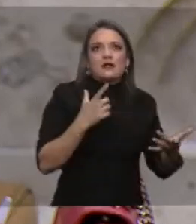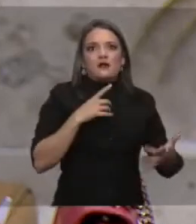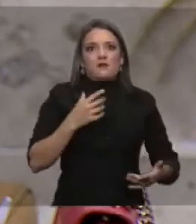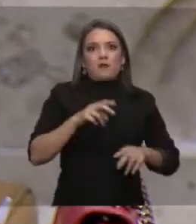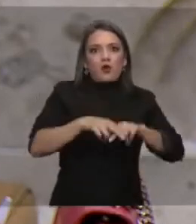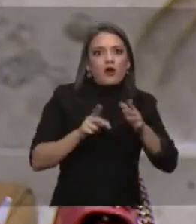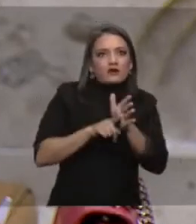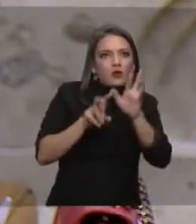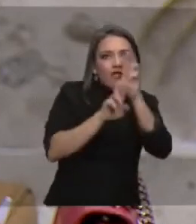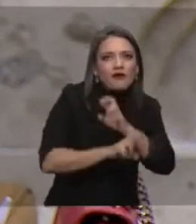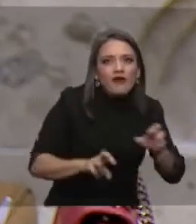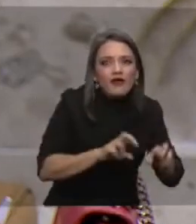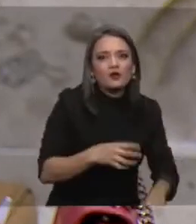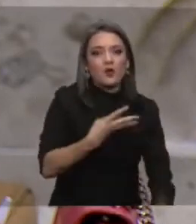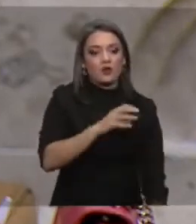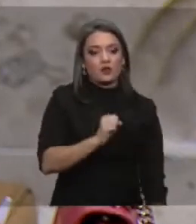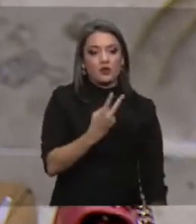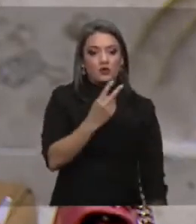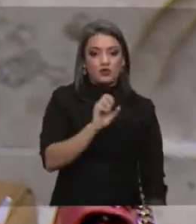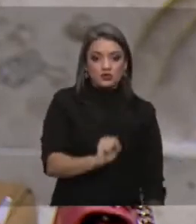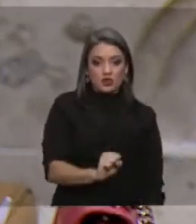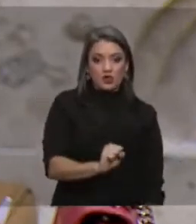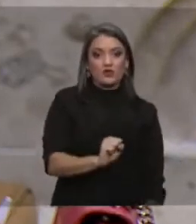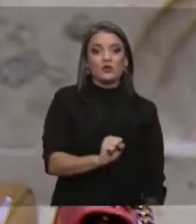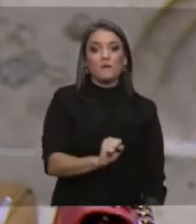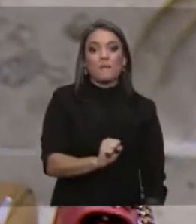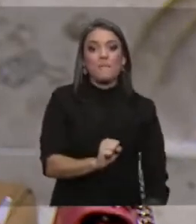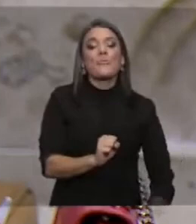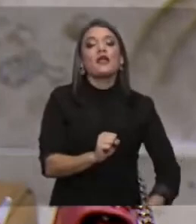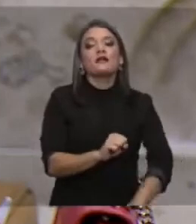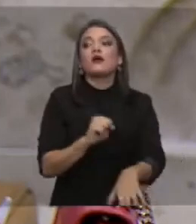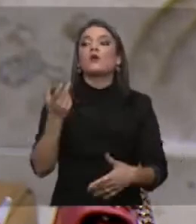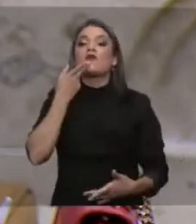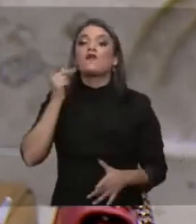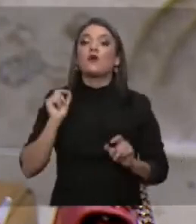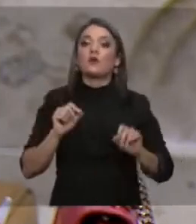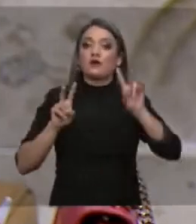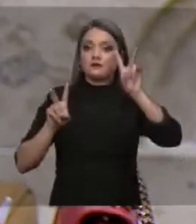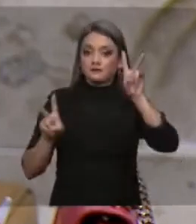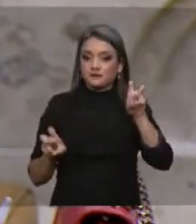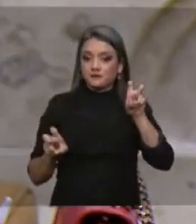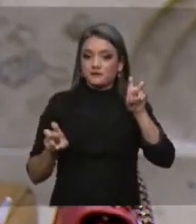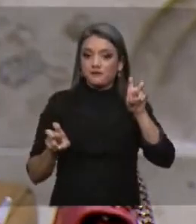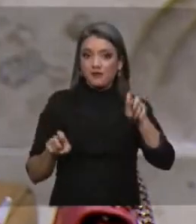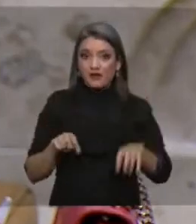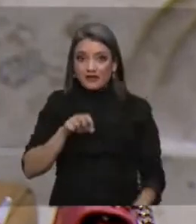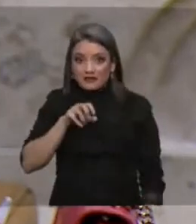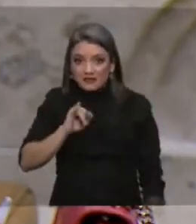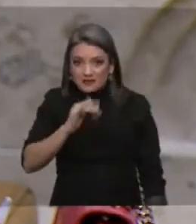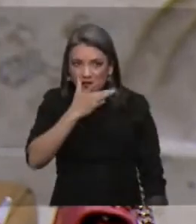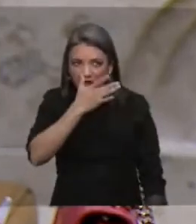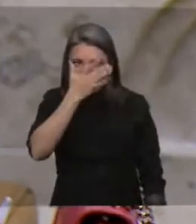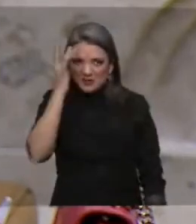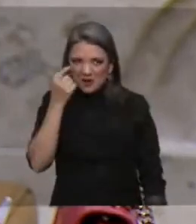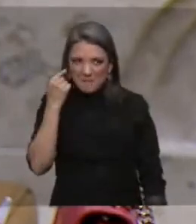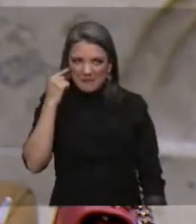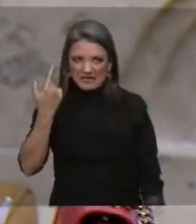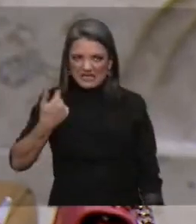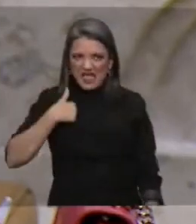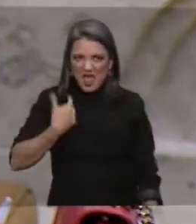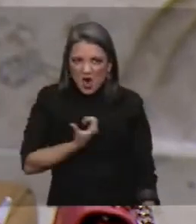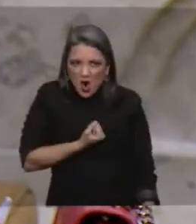a beneficiá-lo sob pena de retaliação, ao afirmar que, aspas, se alguém está pensando que eu vou